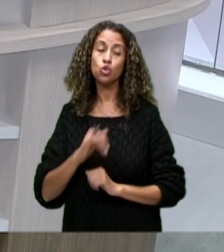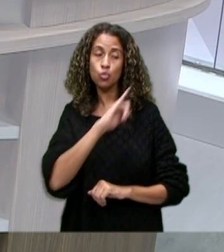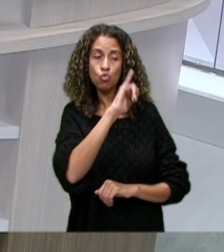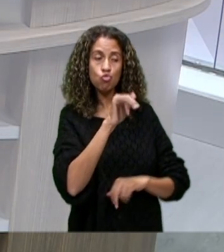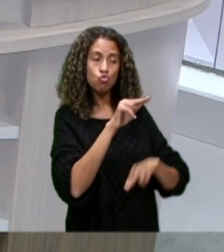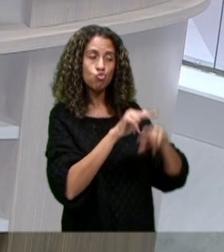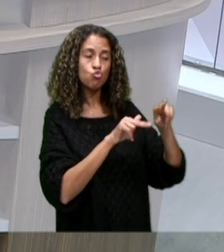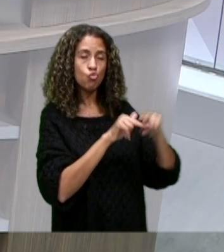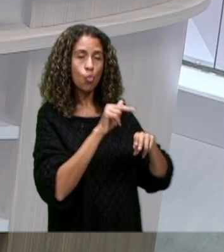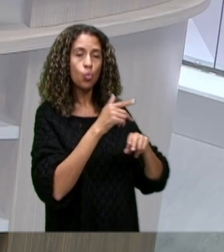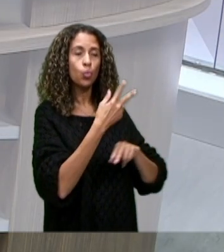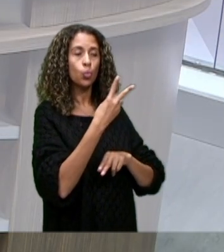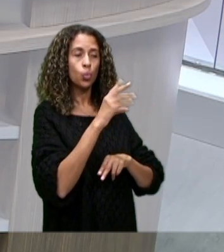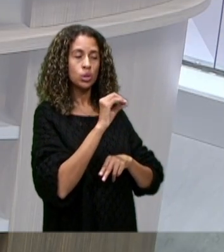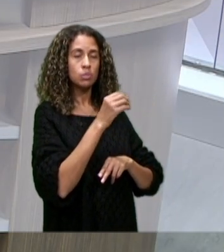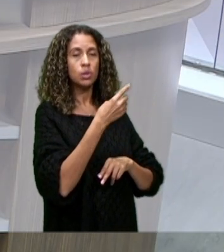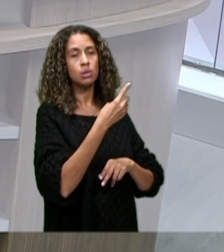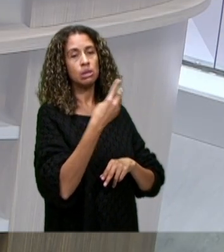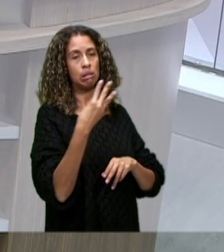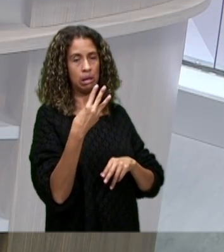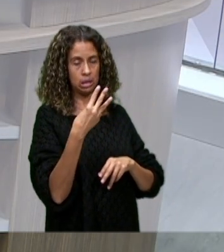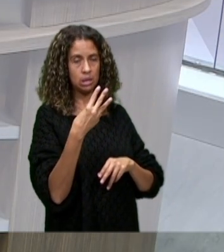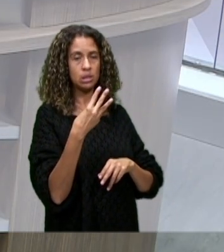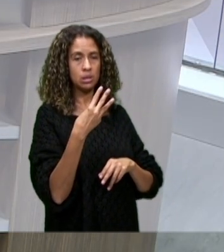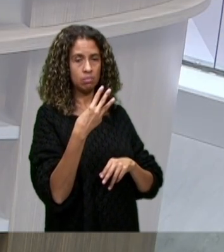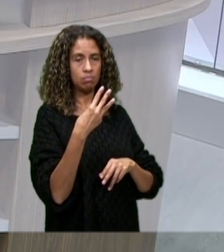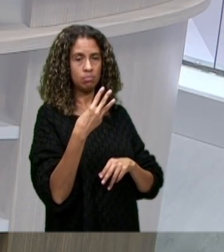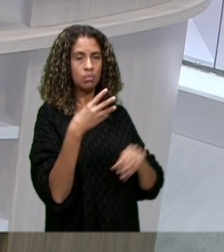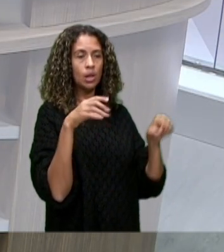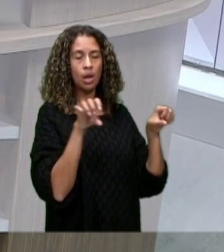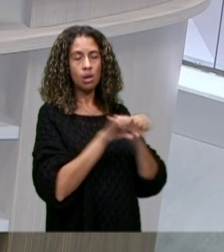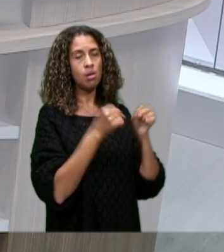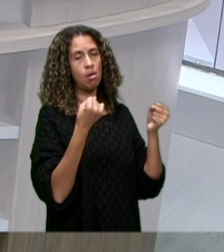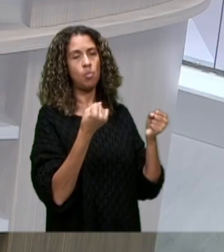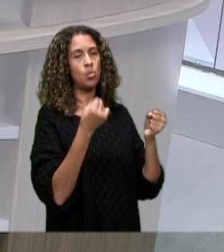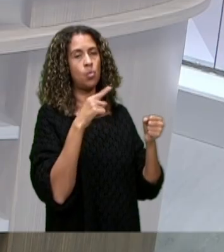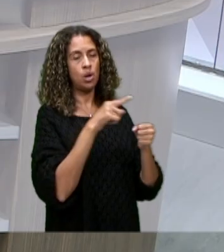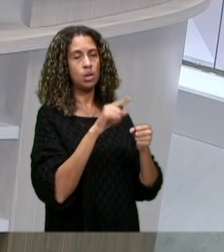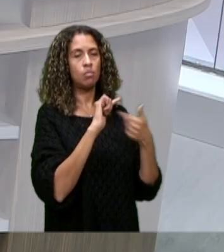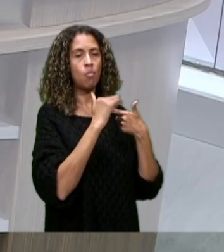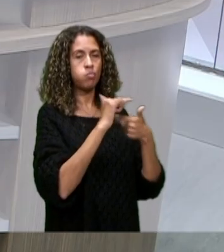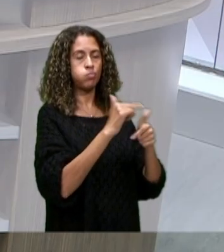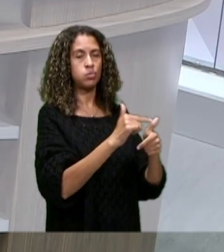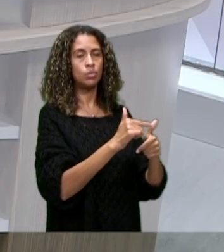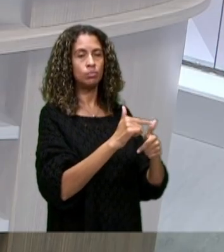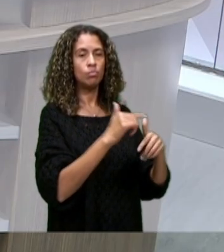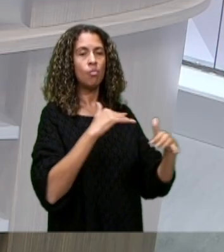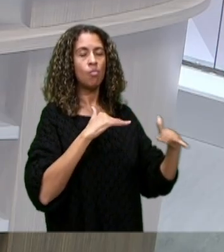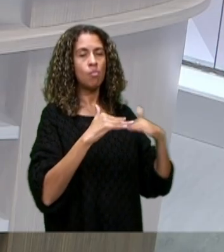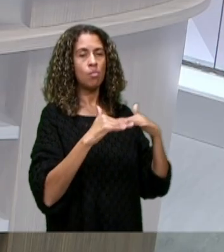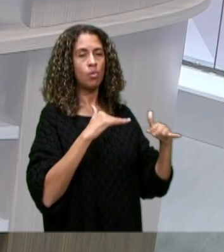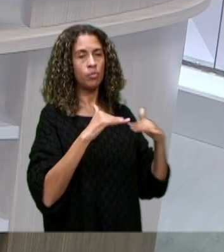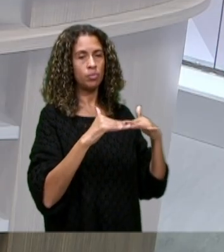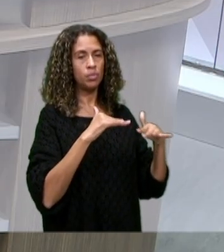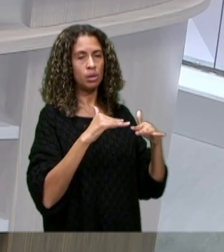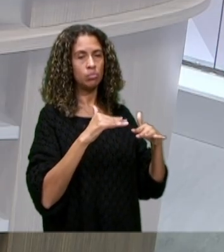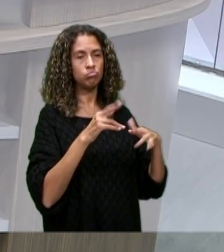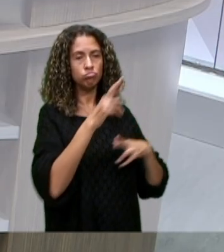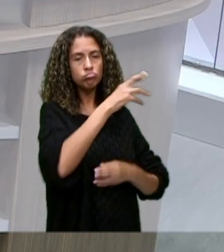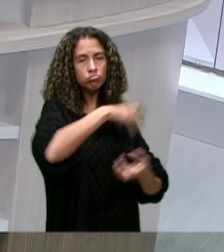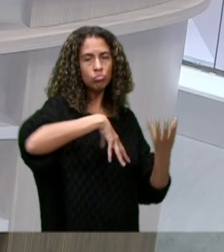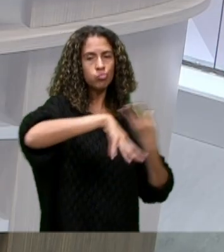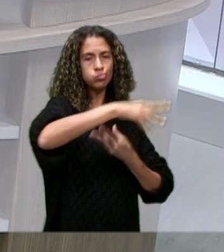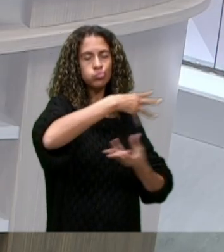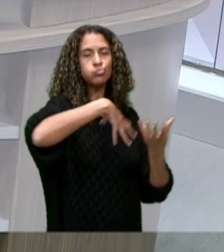de 2013, que ali foi uma quebra de paradigma, porque começou como um movimento revolucionário.